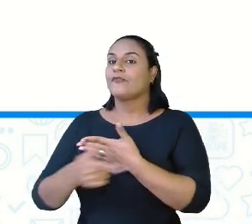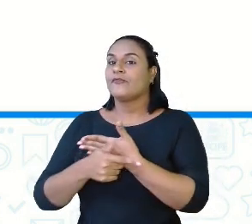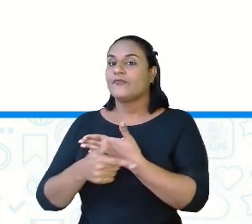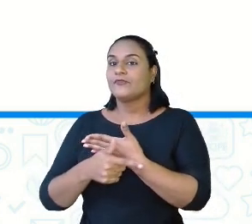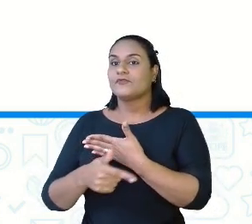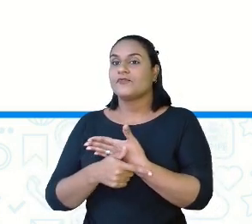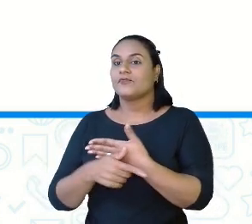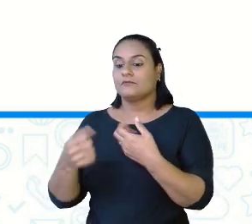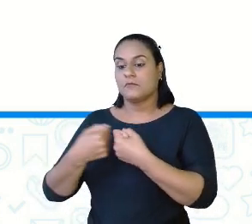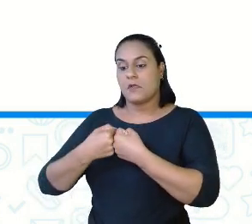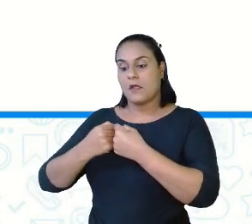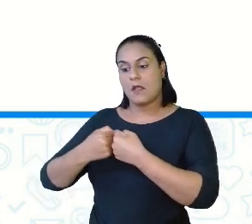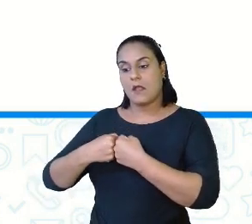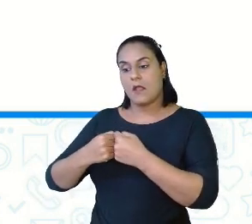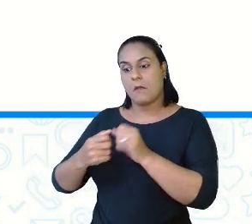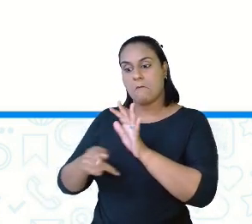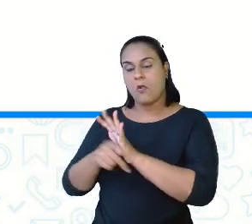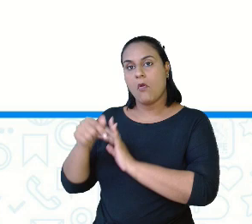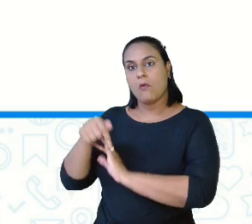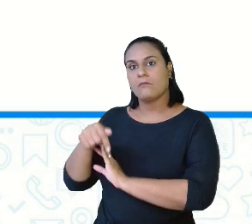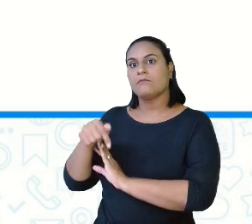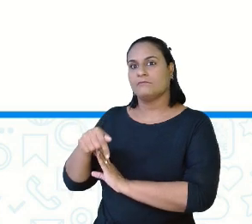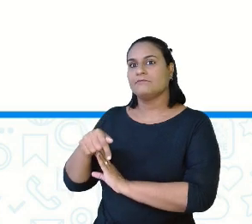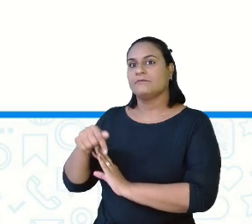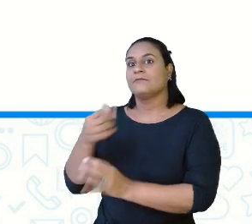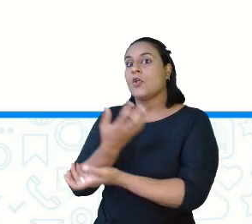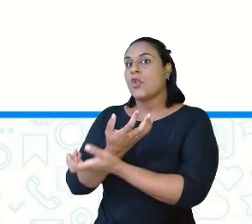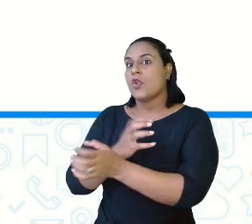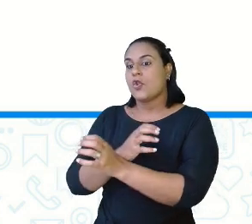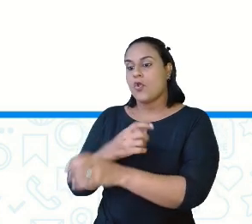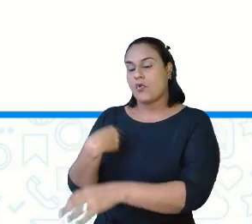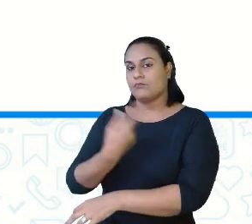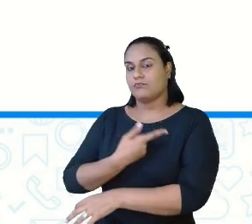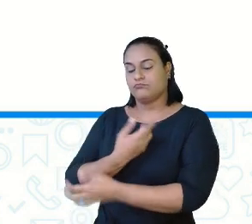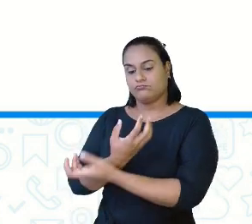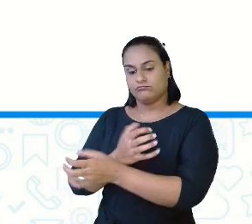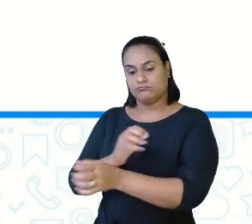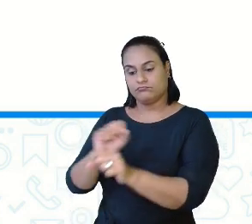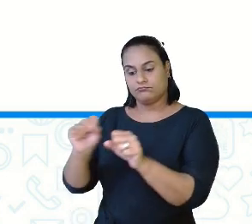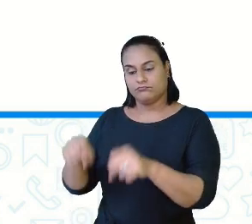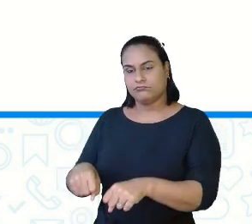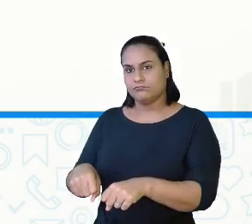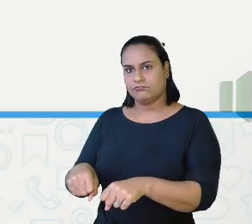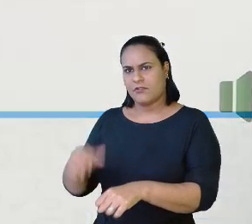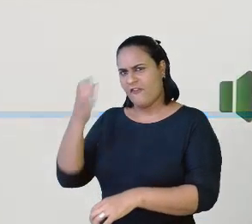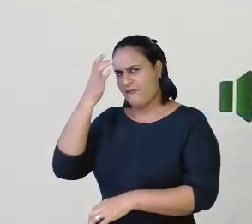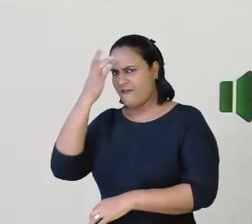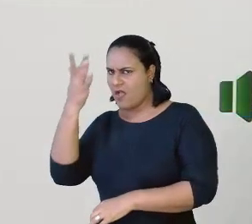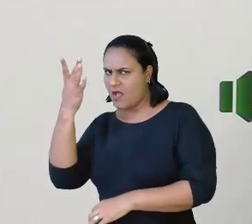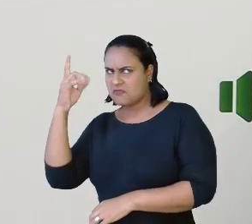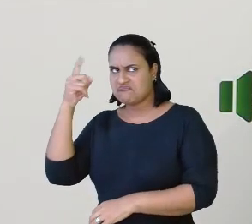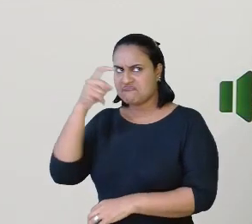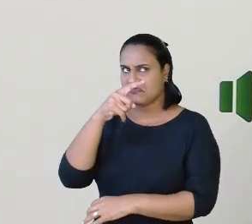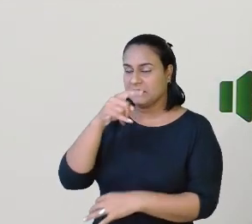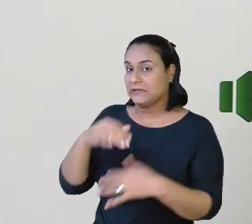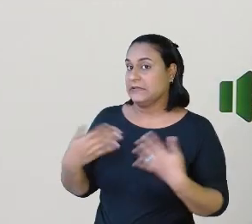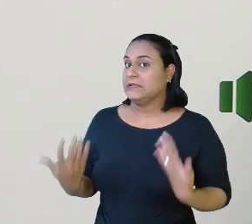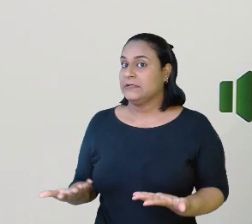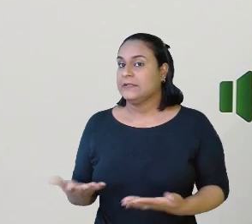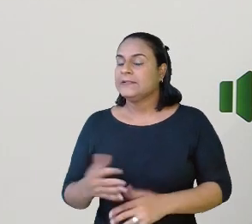funções das articulações no nosso sistema esquelético? E aí, tá fácil, tá